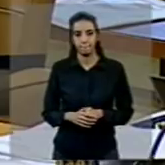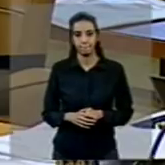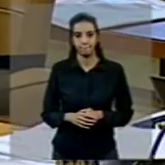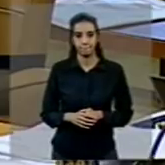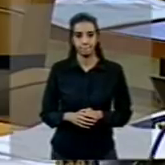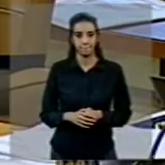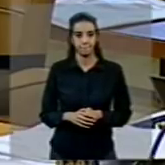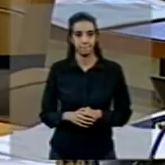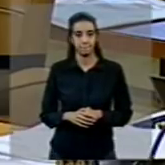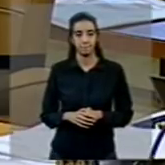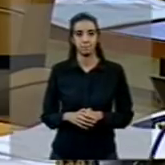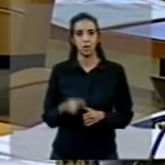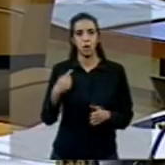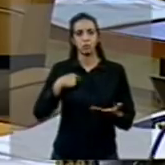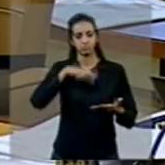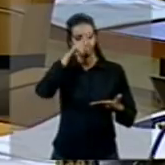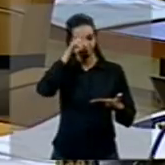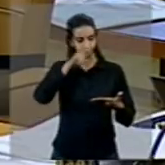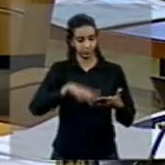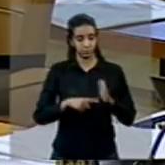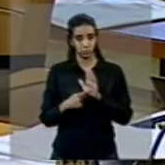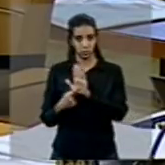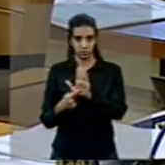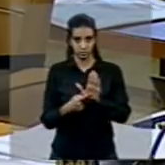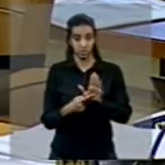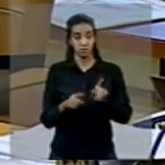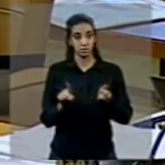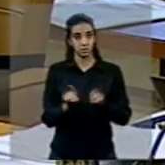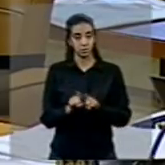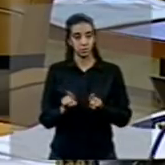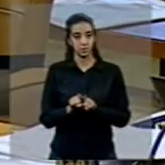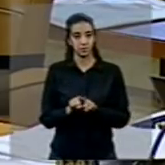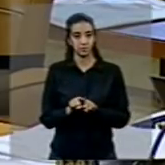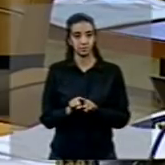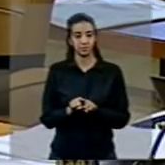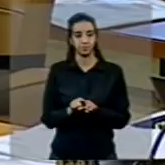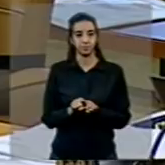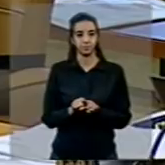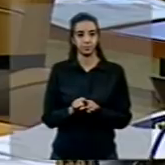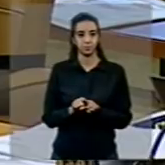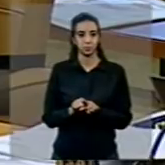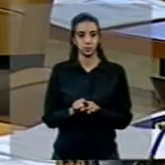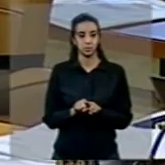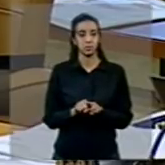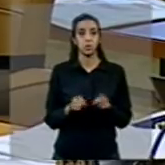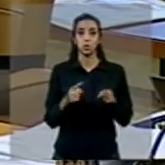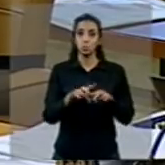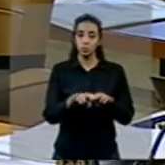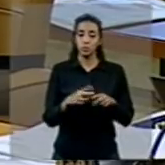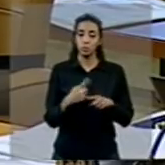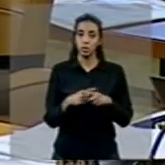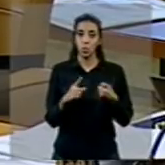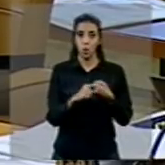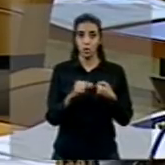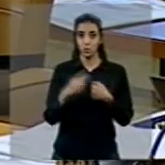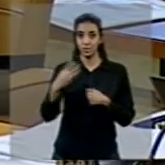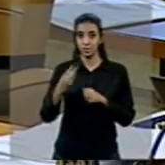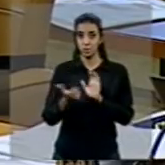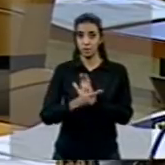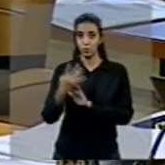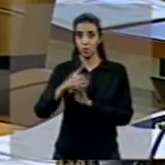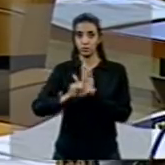esses elementos, bem como as razões que levaram o artigo 3º, especialmente no parágrafo 4º da